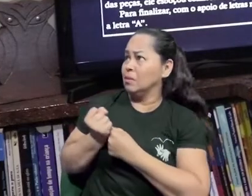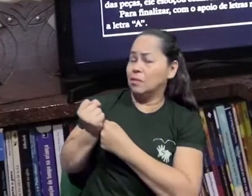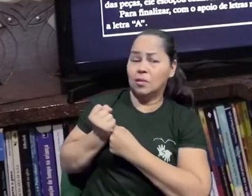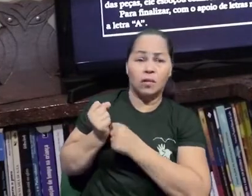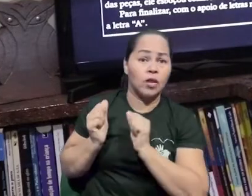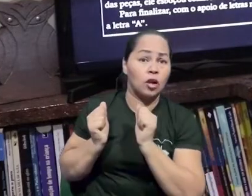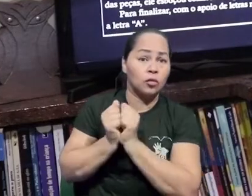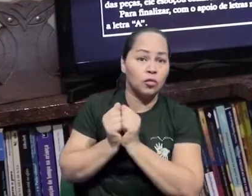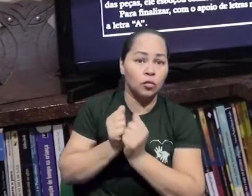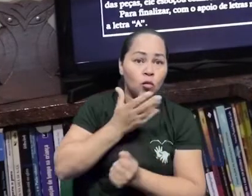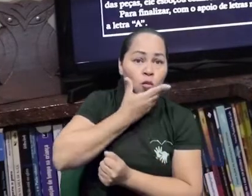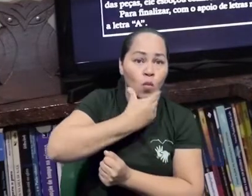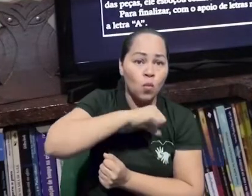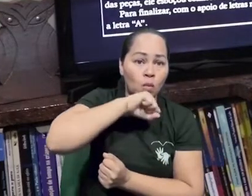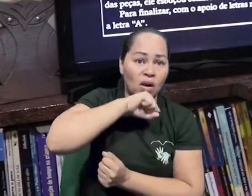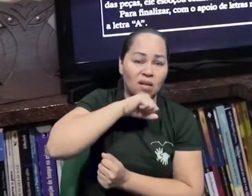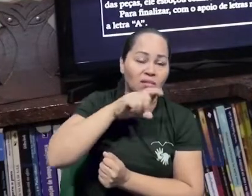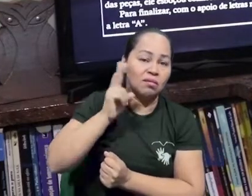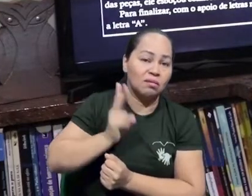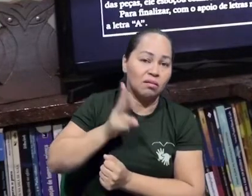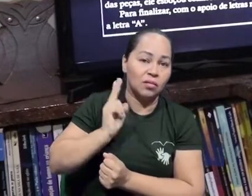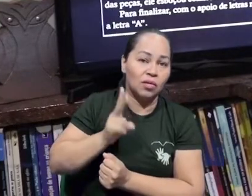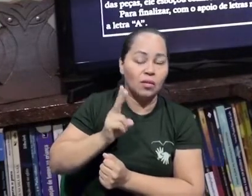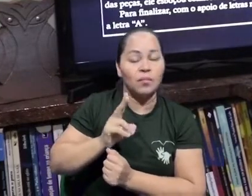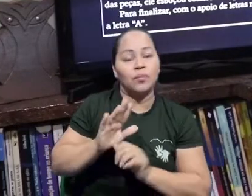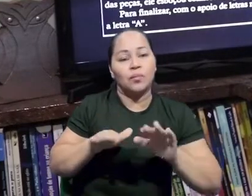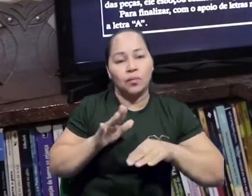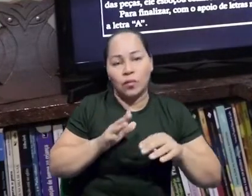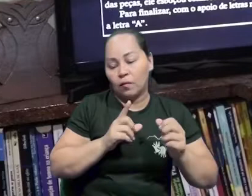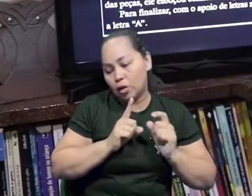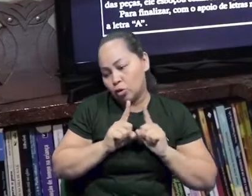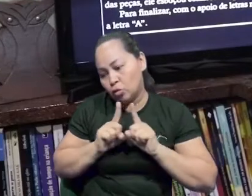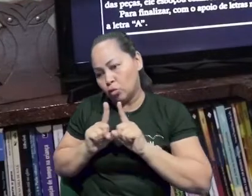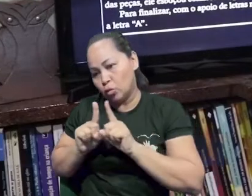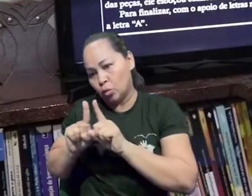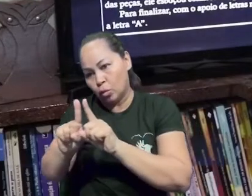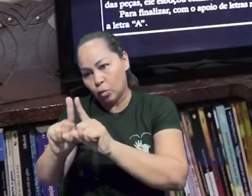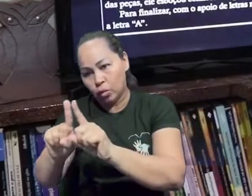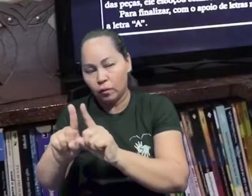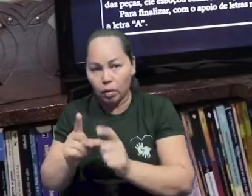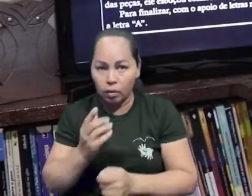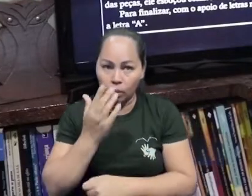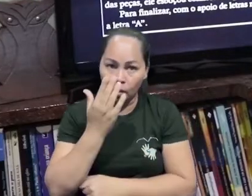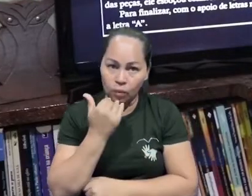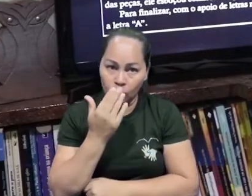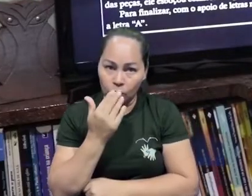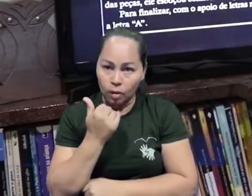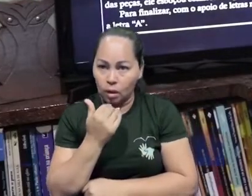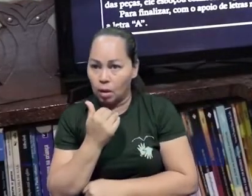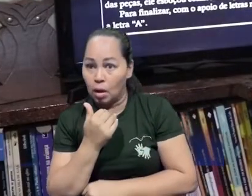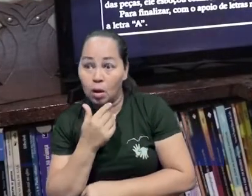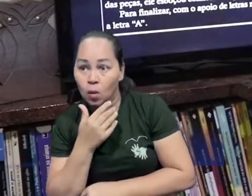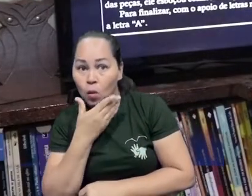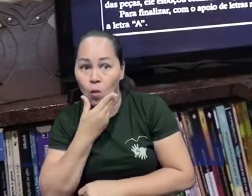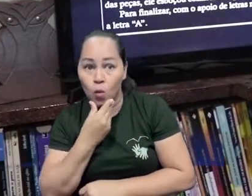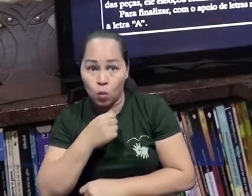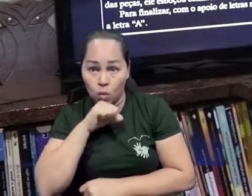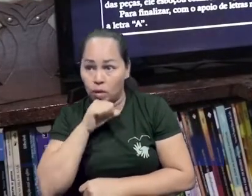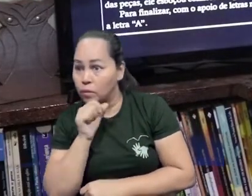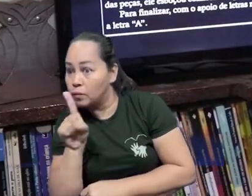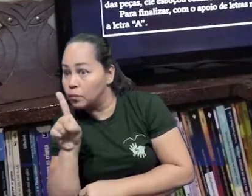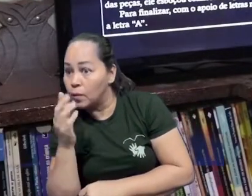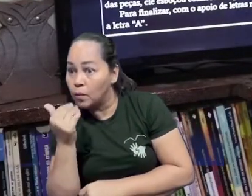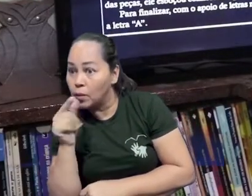da mesma, né? Somente quando foi levado para a cantina para se alimentar. O pai saiu sem dar